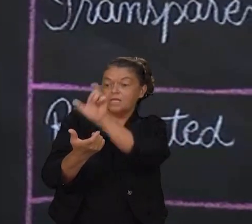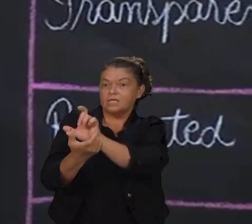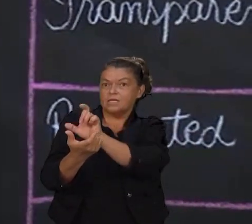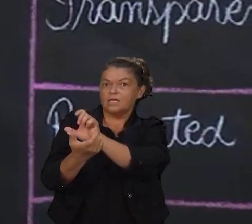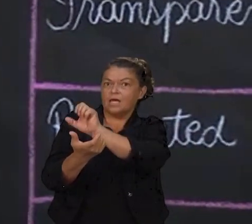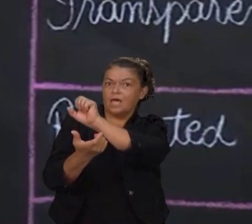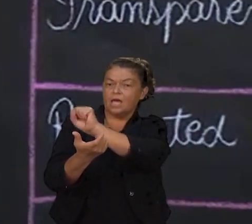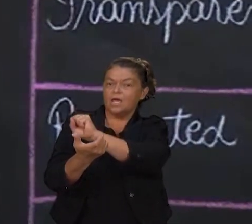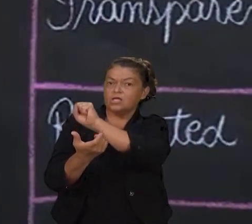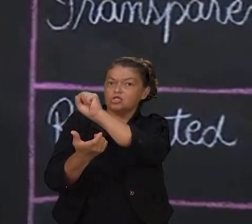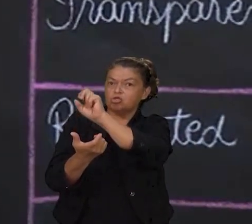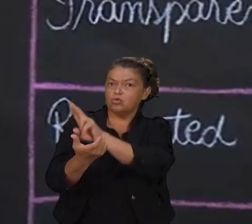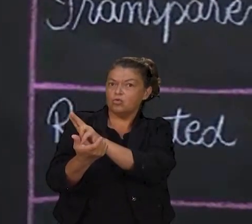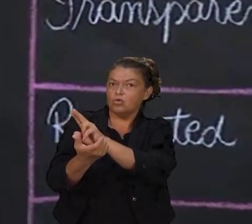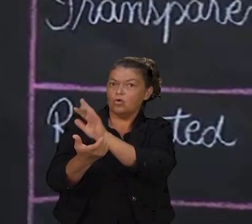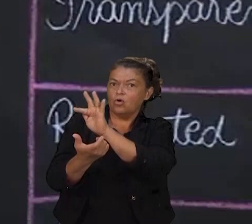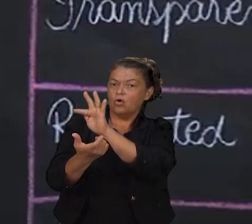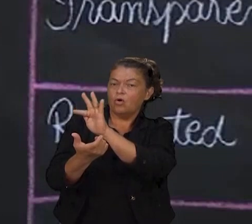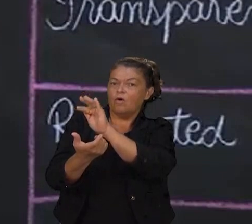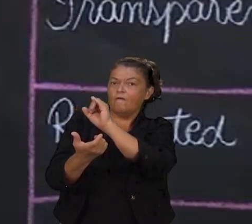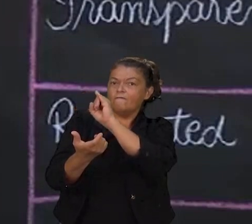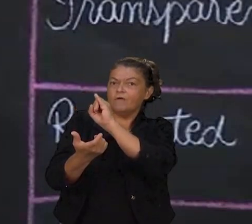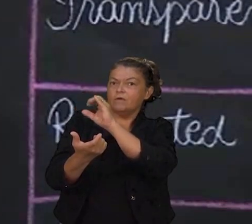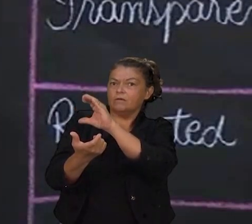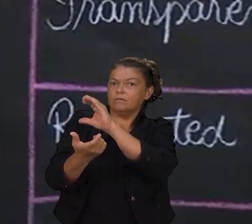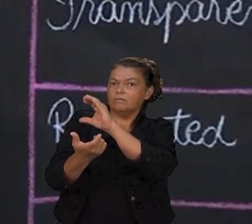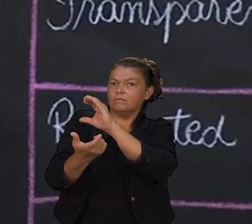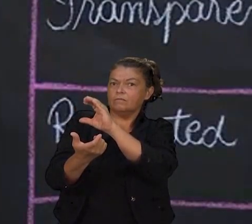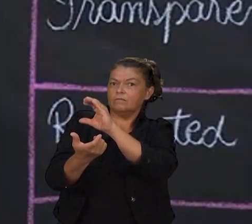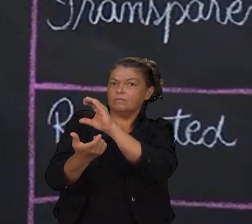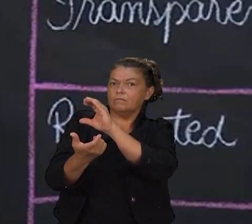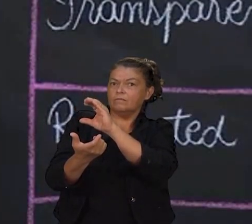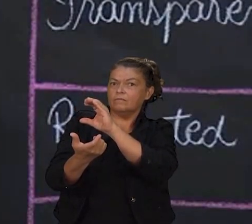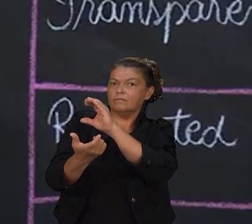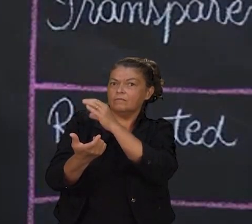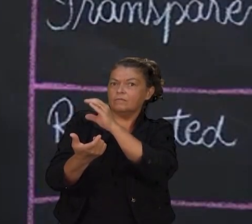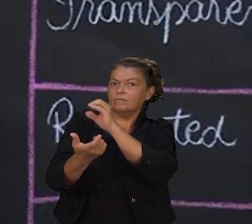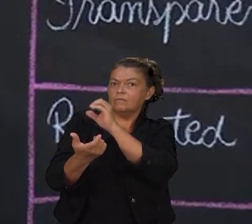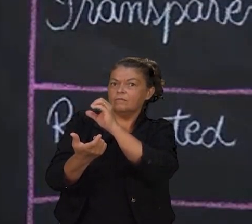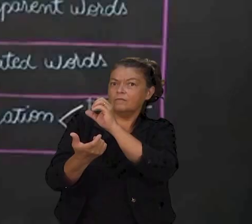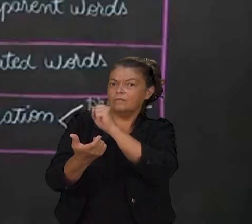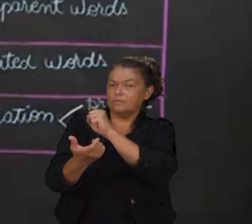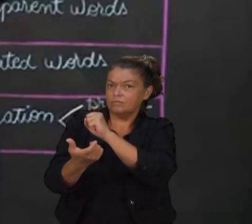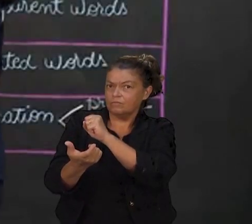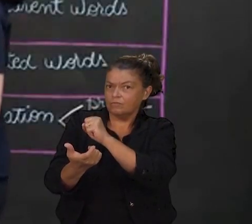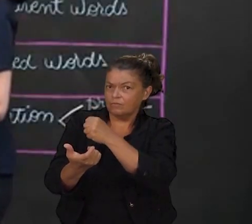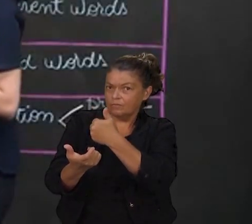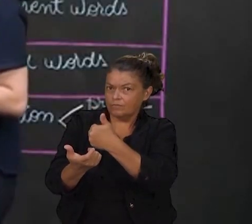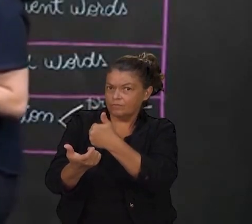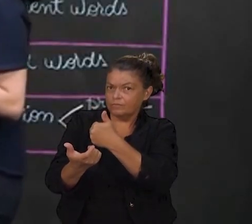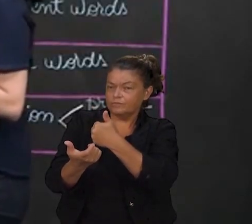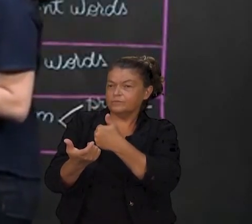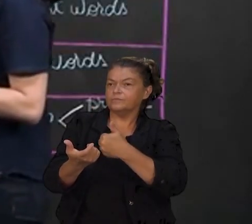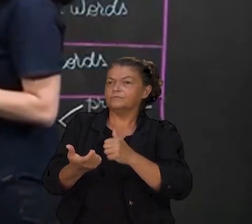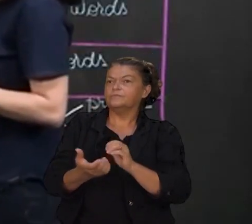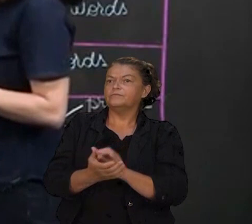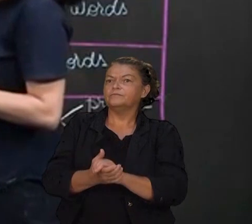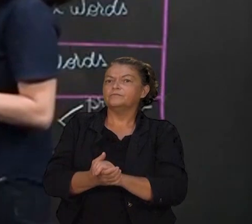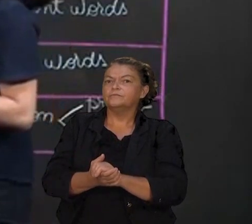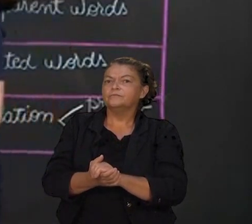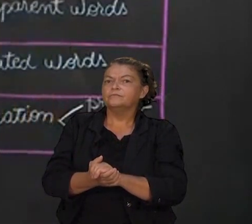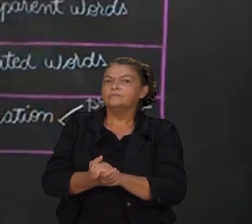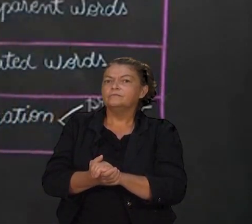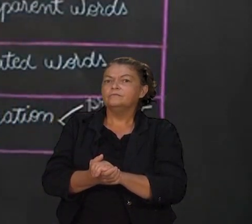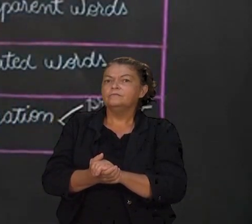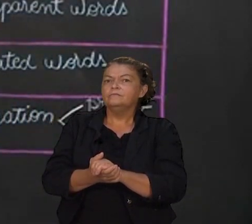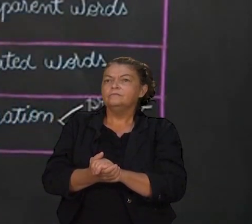um finalzinho que vai nos ajudar a entendê-la ou algo anterior a isso. Vamos dar uma olhada aqui,